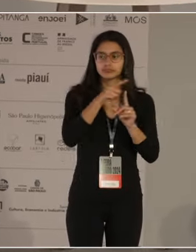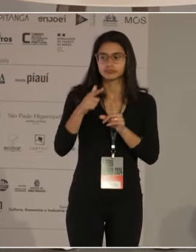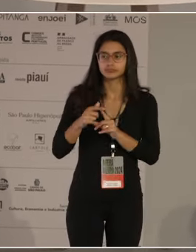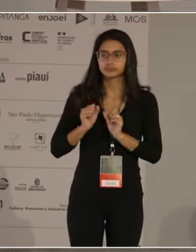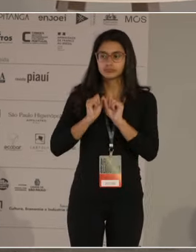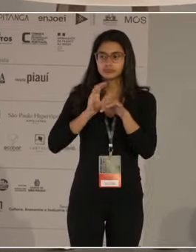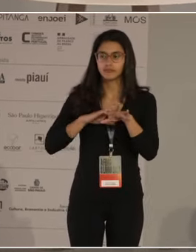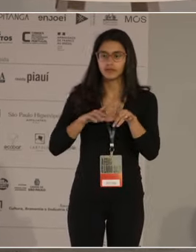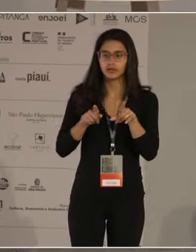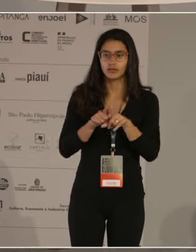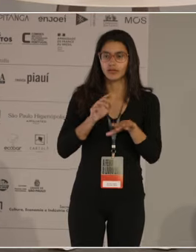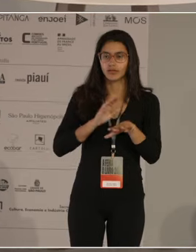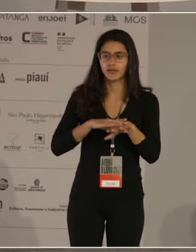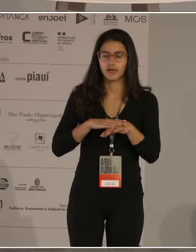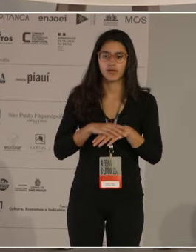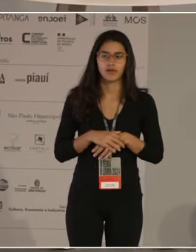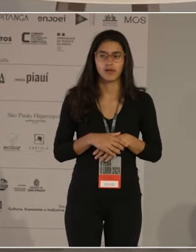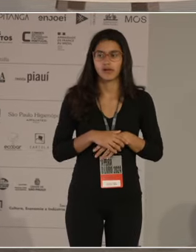expertise